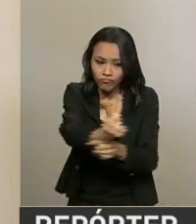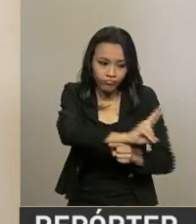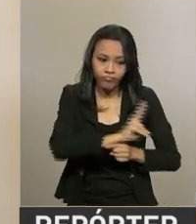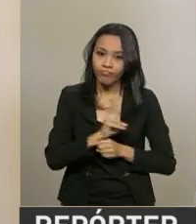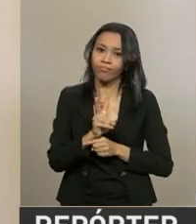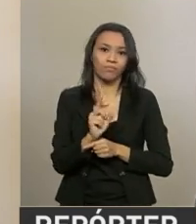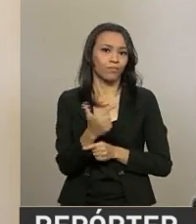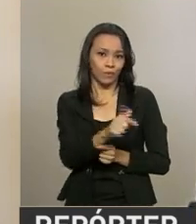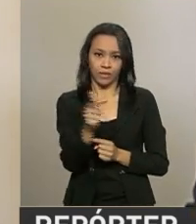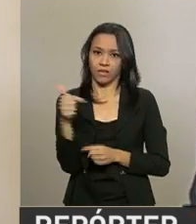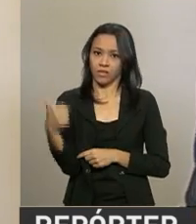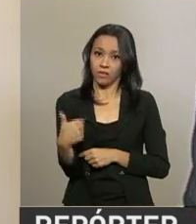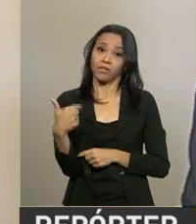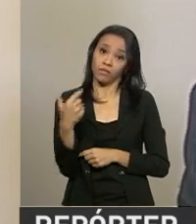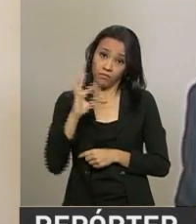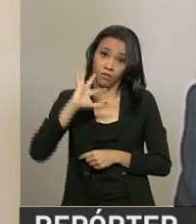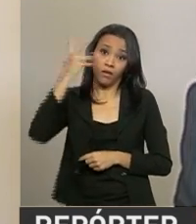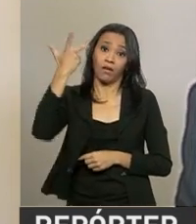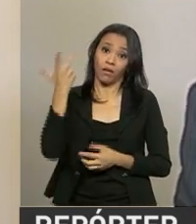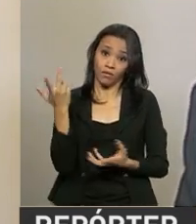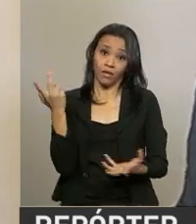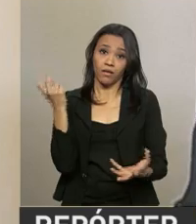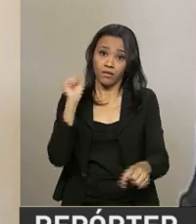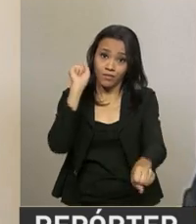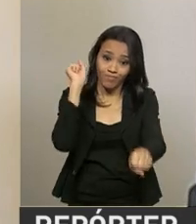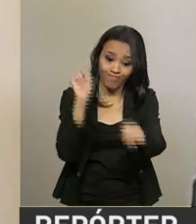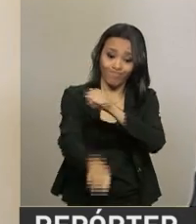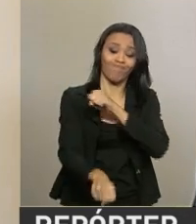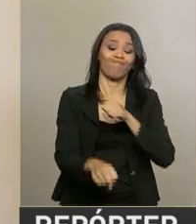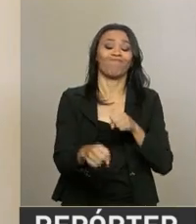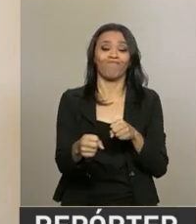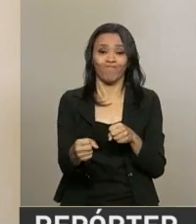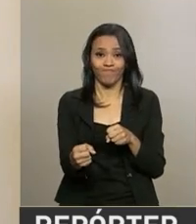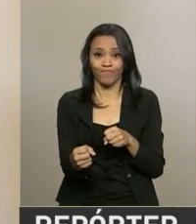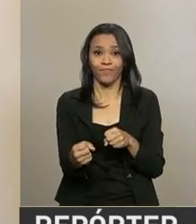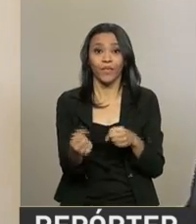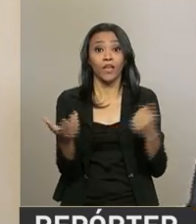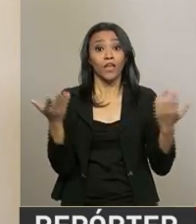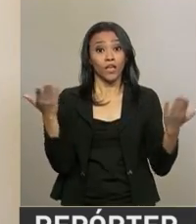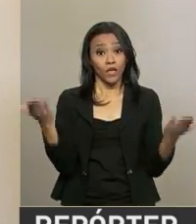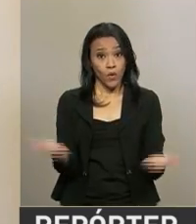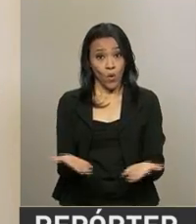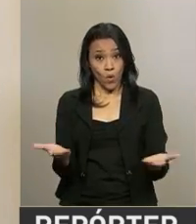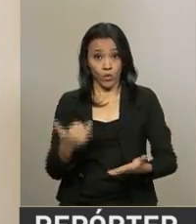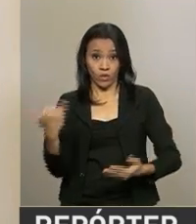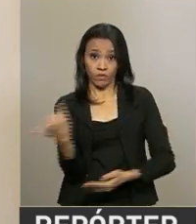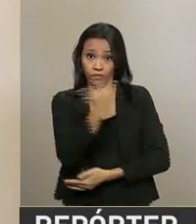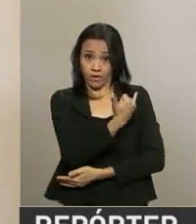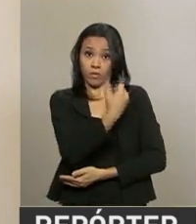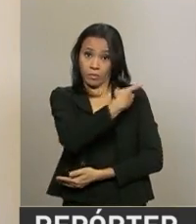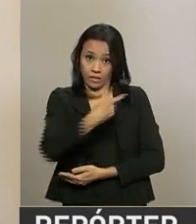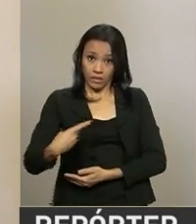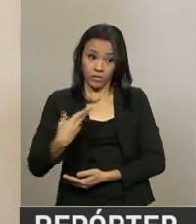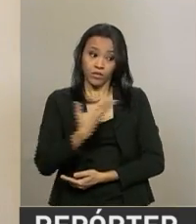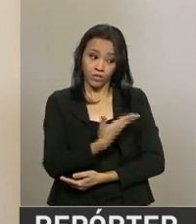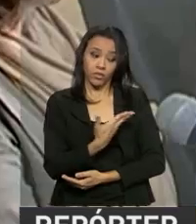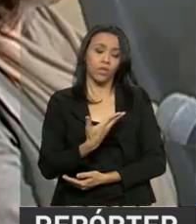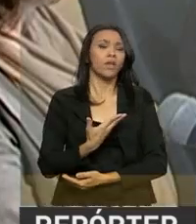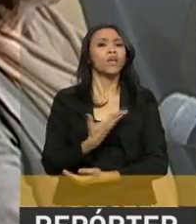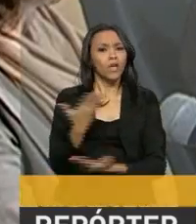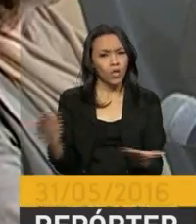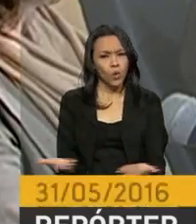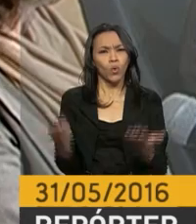gerando o homicídio, acaba gerando a continuidade. E hoje, senhor presidente, e eu vou compartilhar aqui com